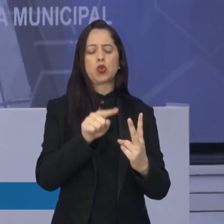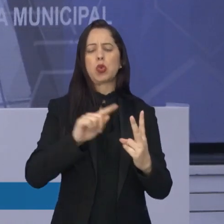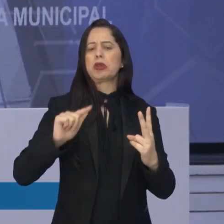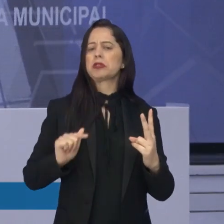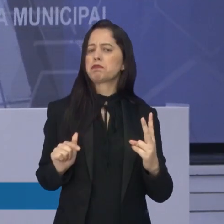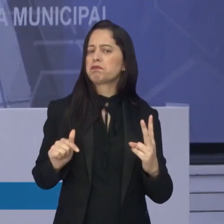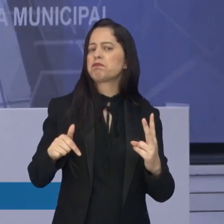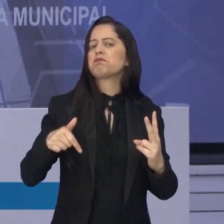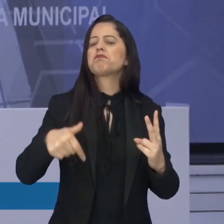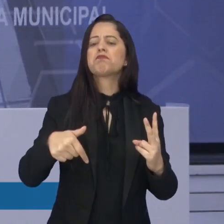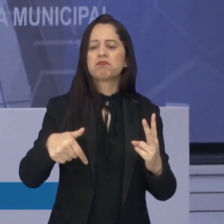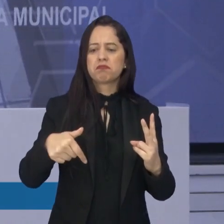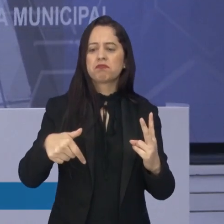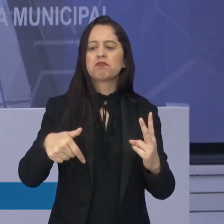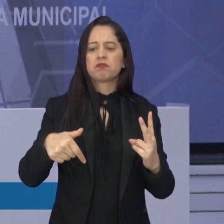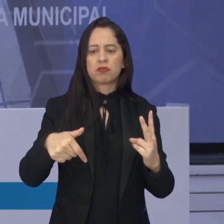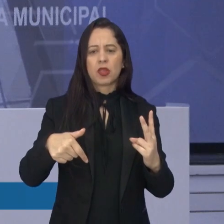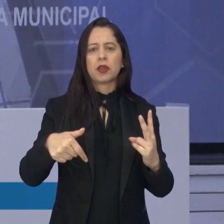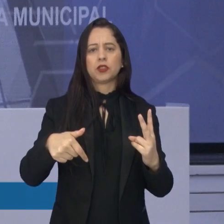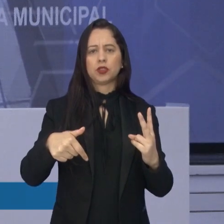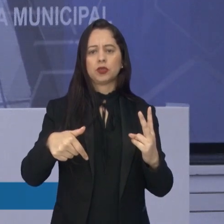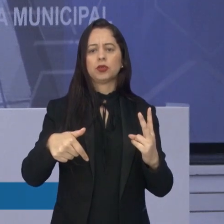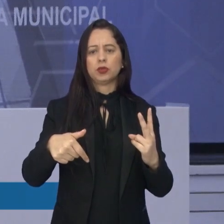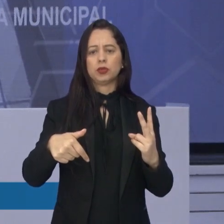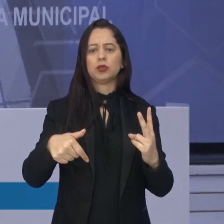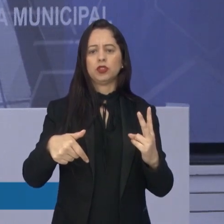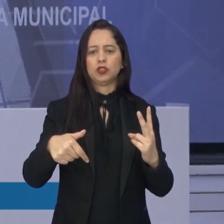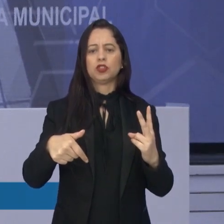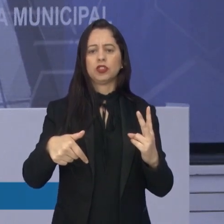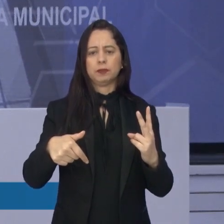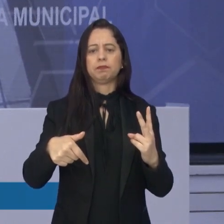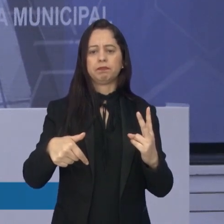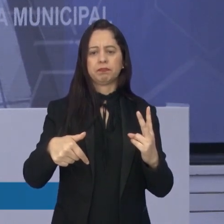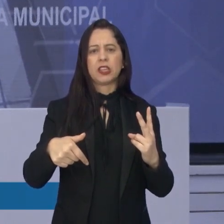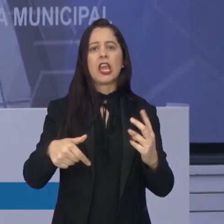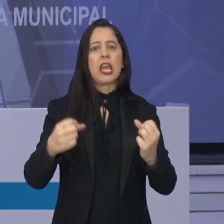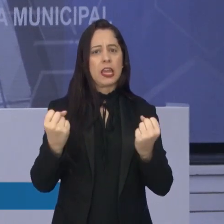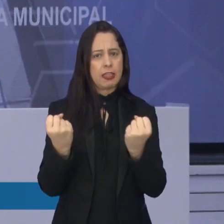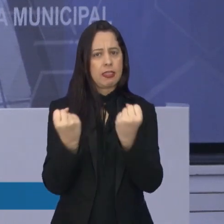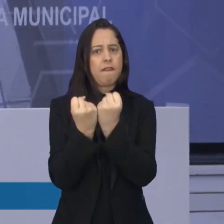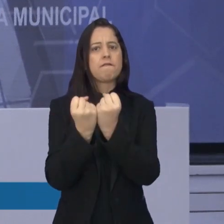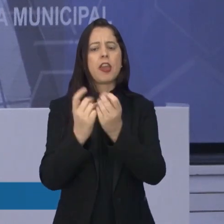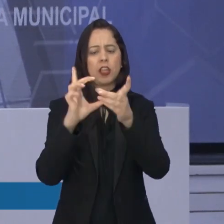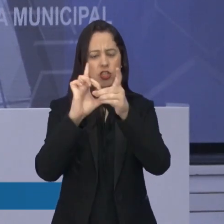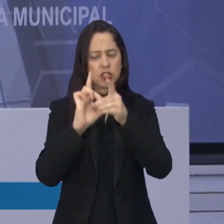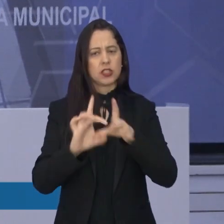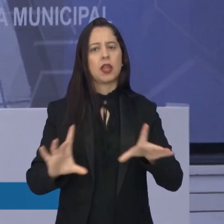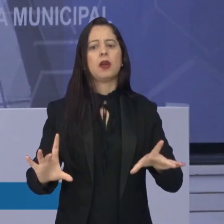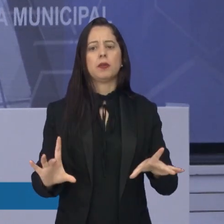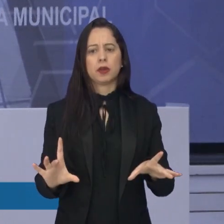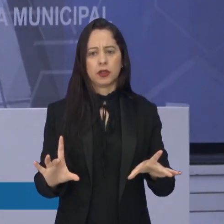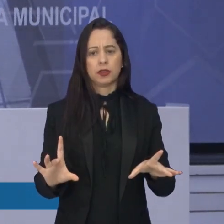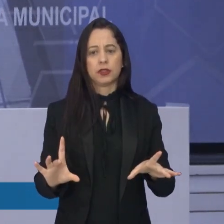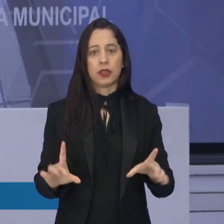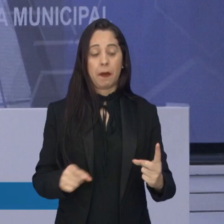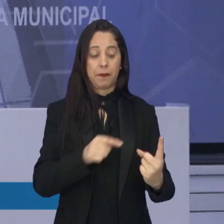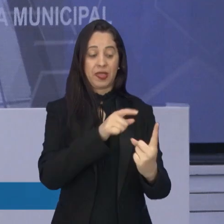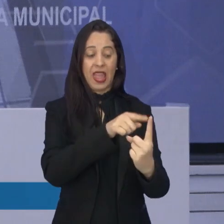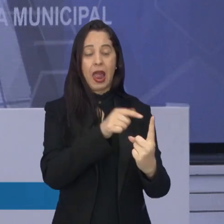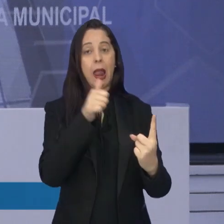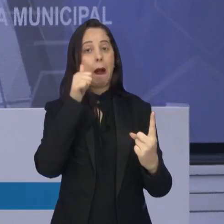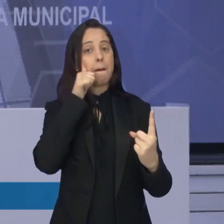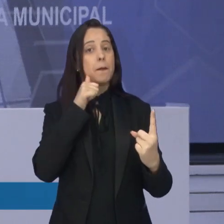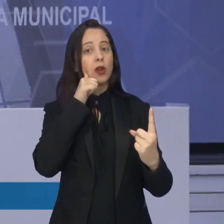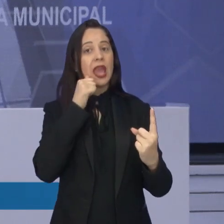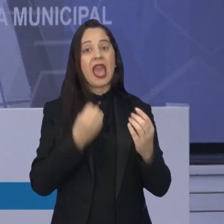que reverberaram no sentido de ações que defendem a democracia. A Fernanda com o seu